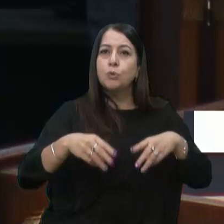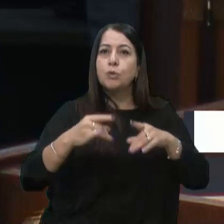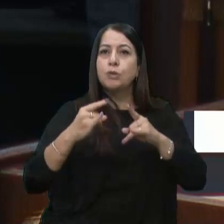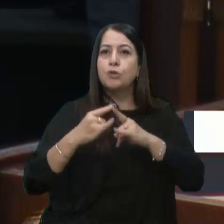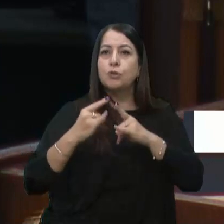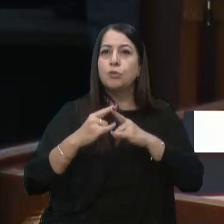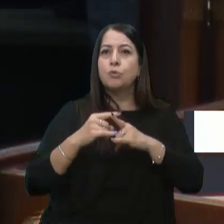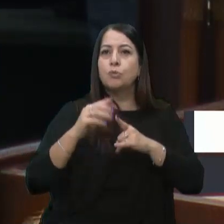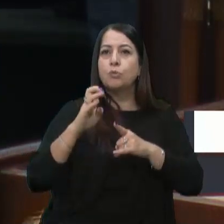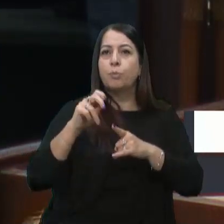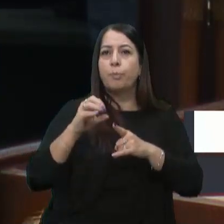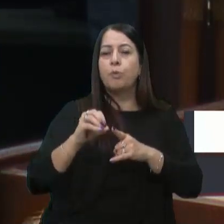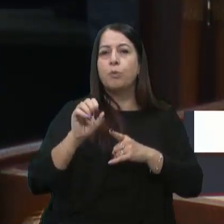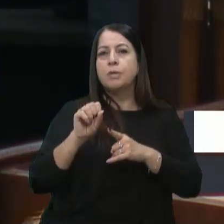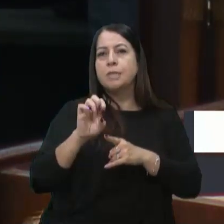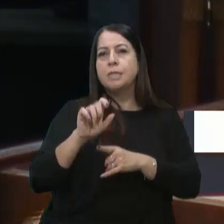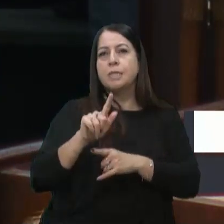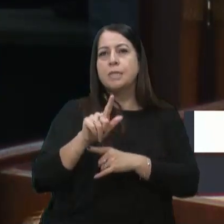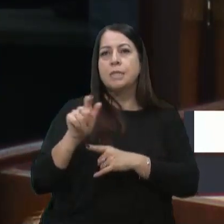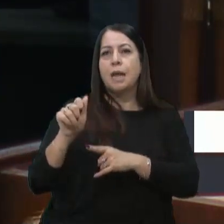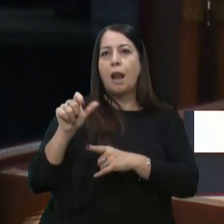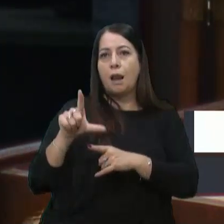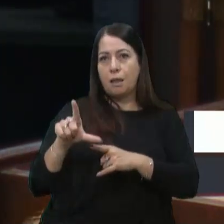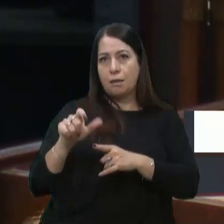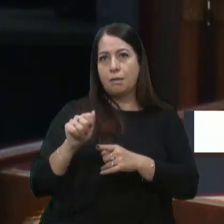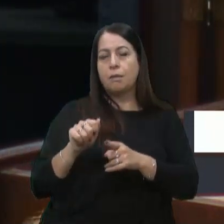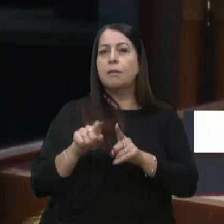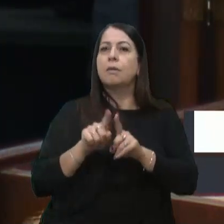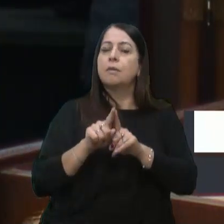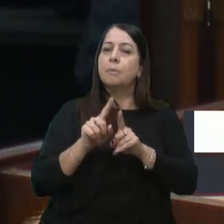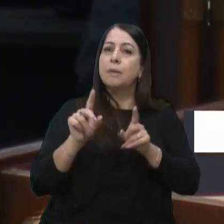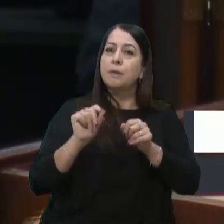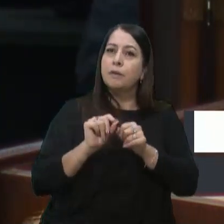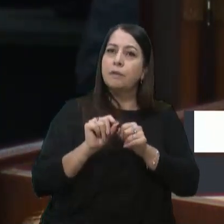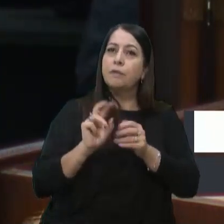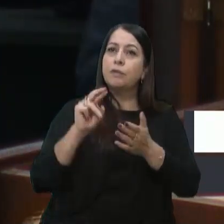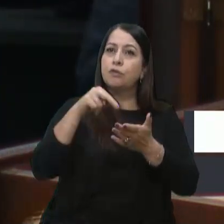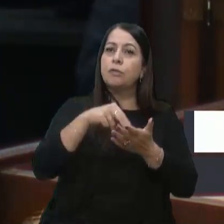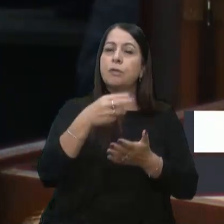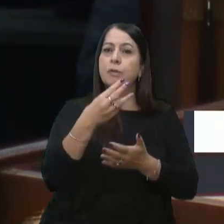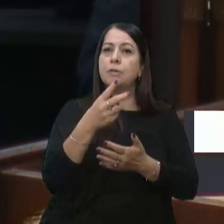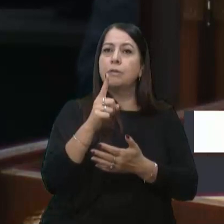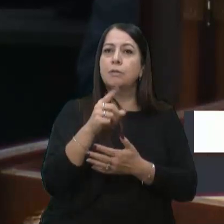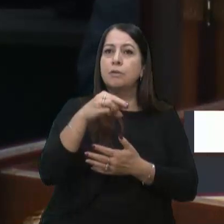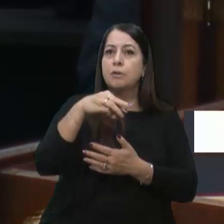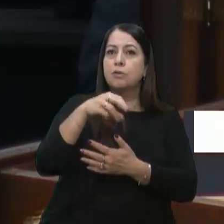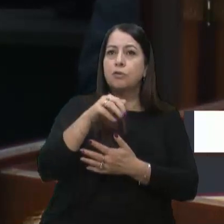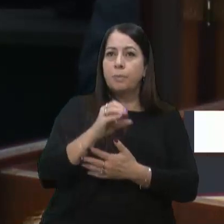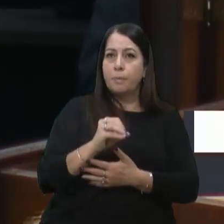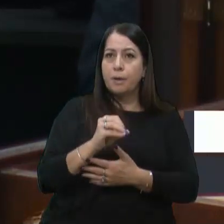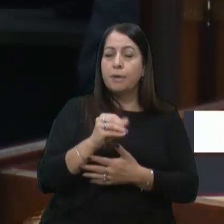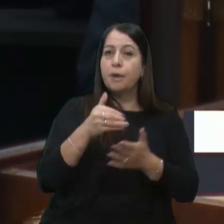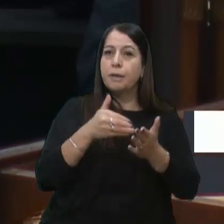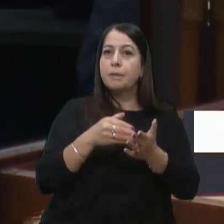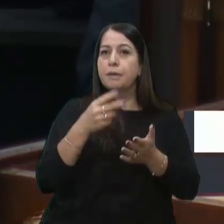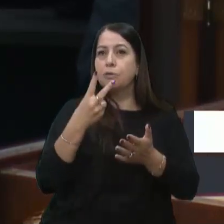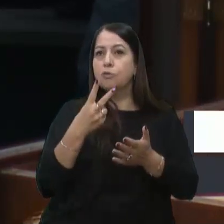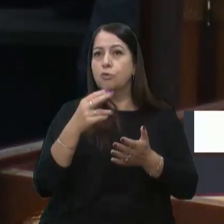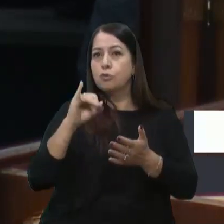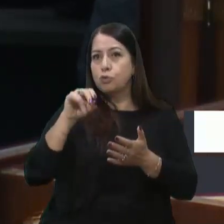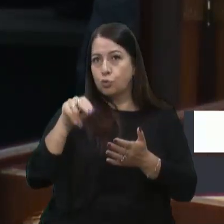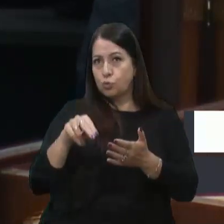Bruno Segala. Sua realização será dia 31 de maio até dia 2 de